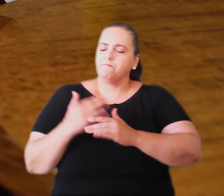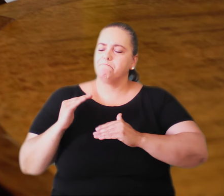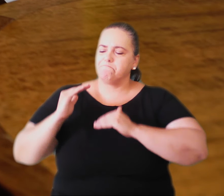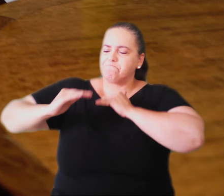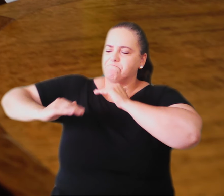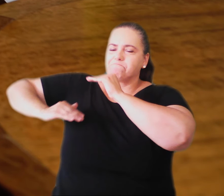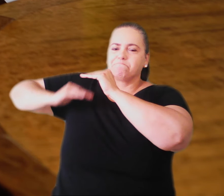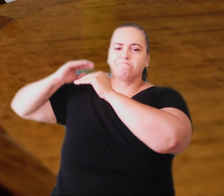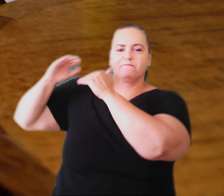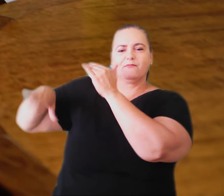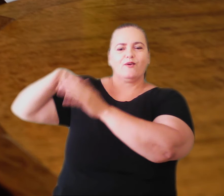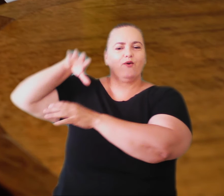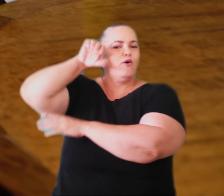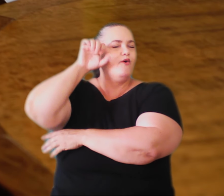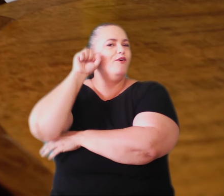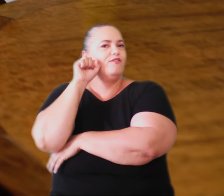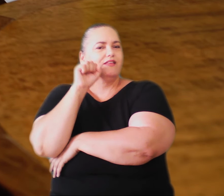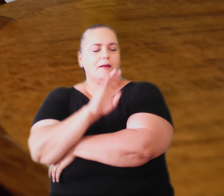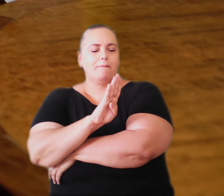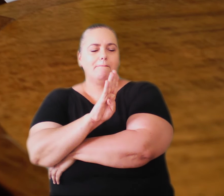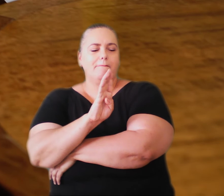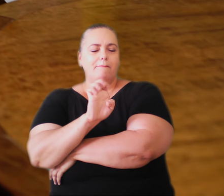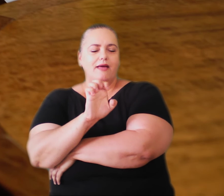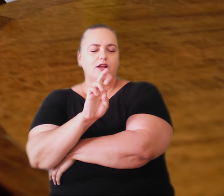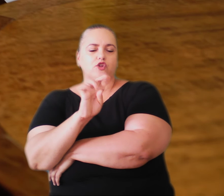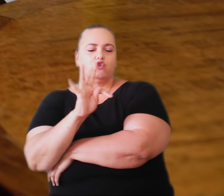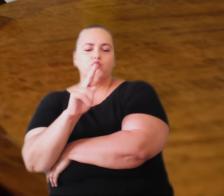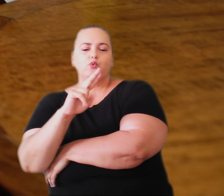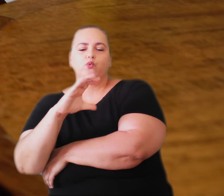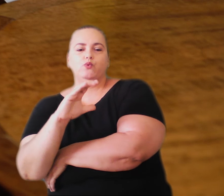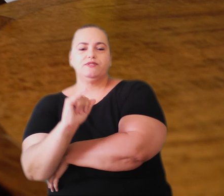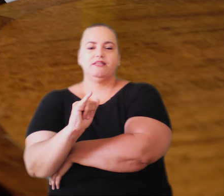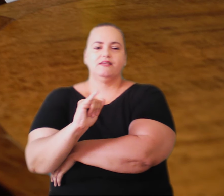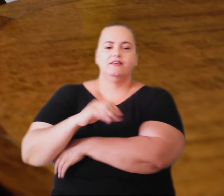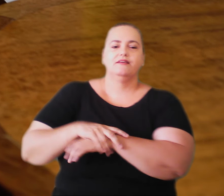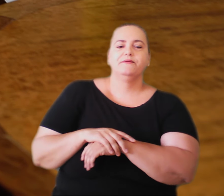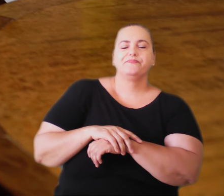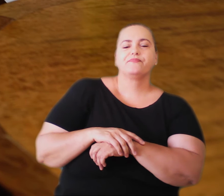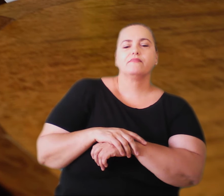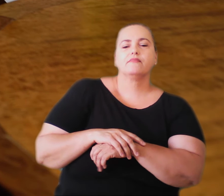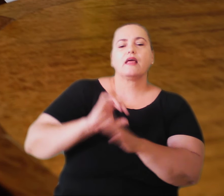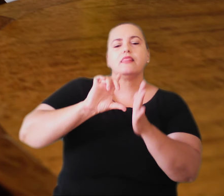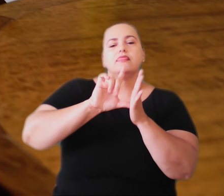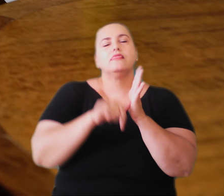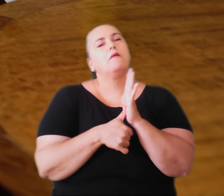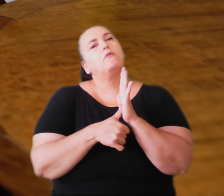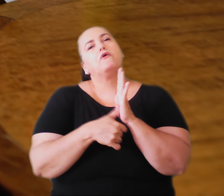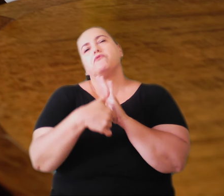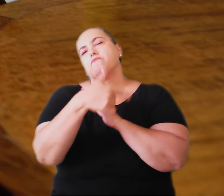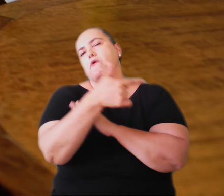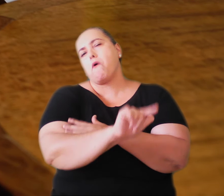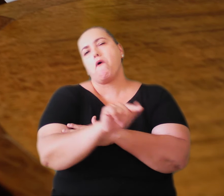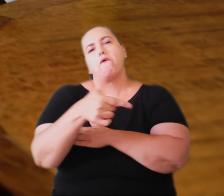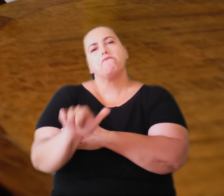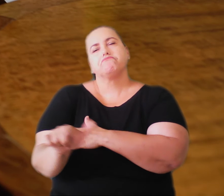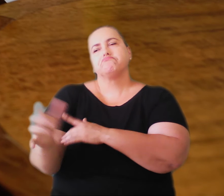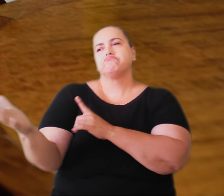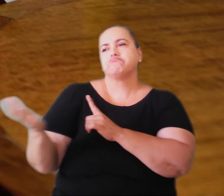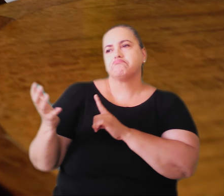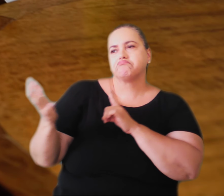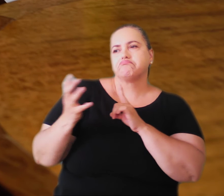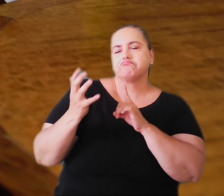nos criamos escutando a linha Bertucci. É. Aí daí veio o Albino Manique, e